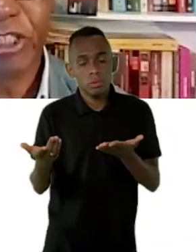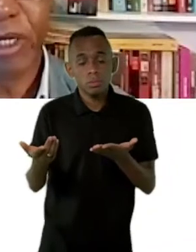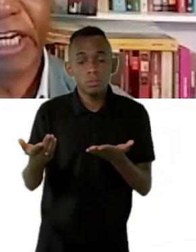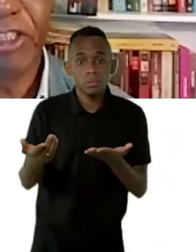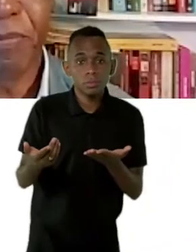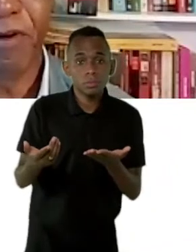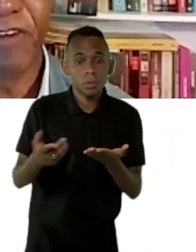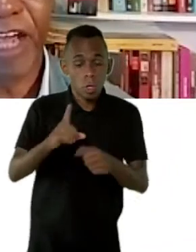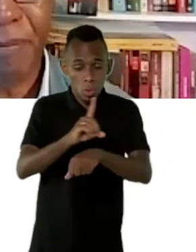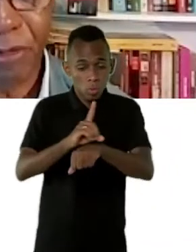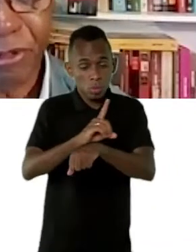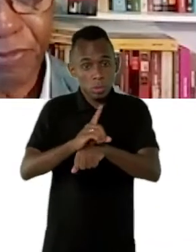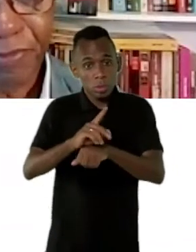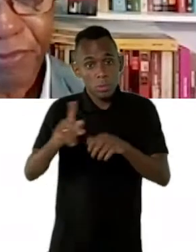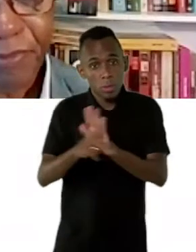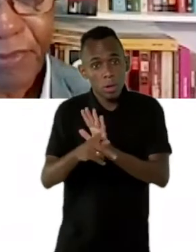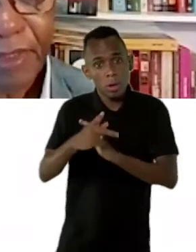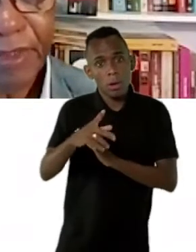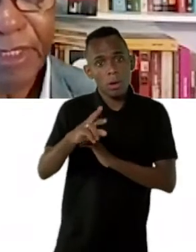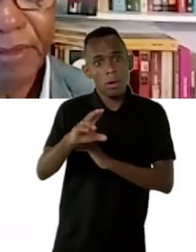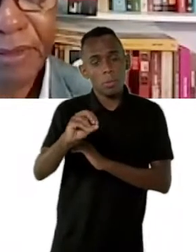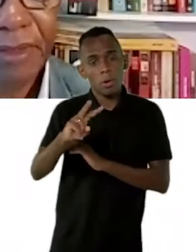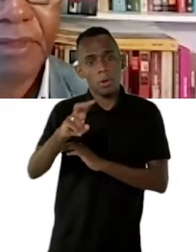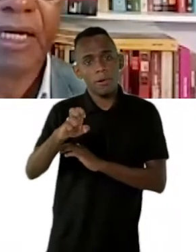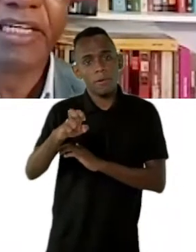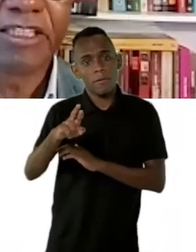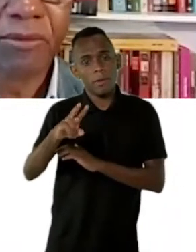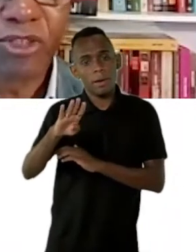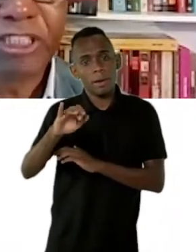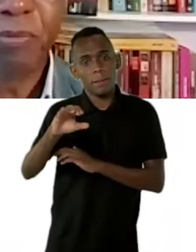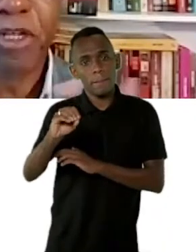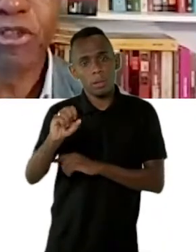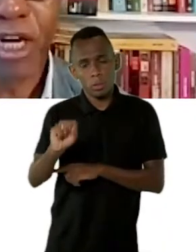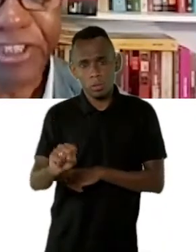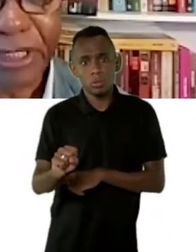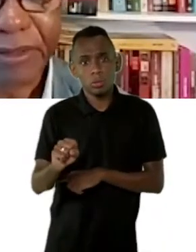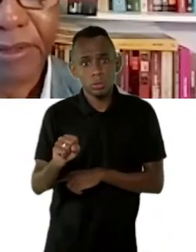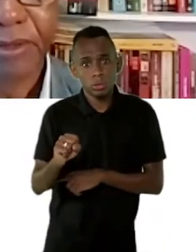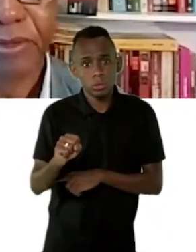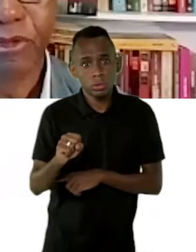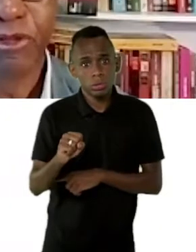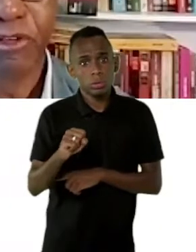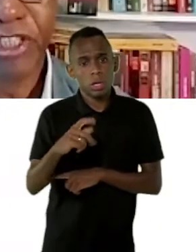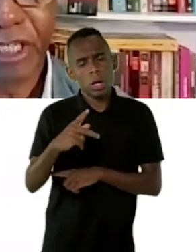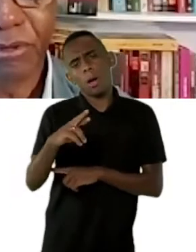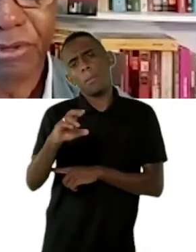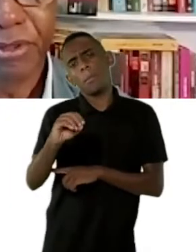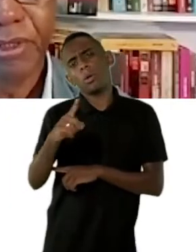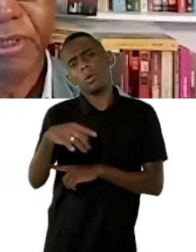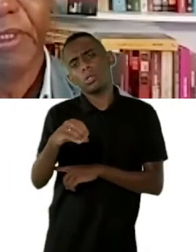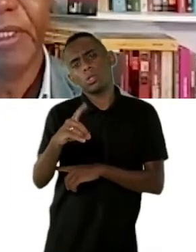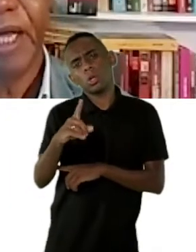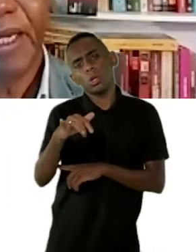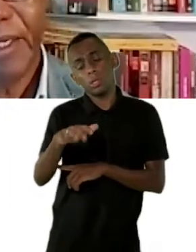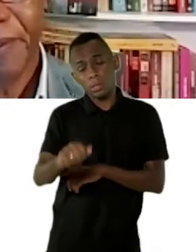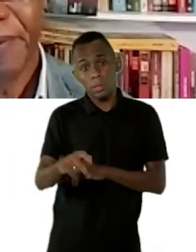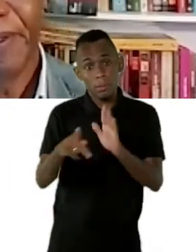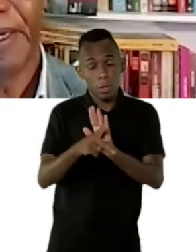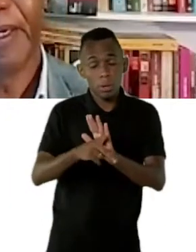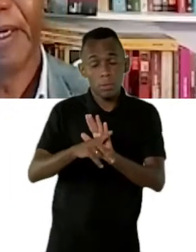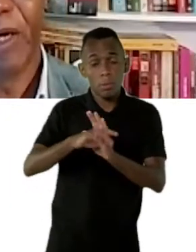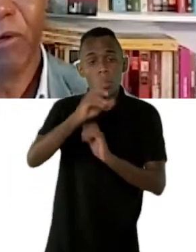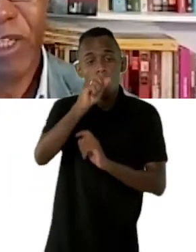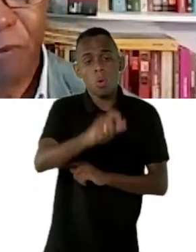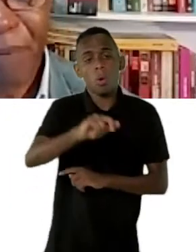É um dicionário de provérbios, né? Aliás, é um dicionário de prosódia, do João de Deus. E